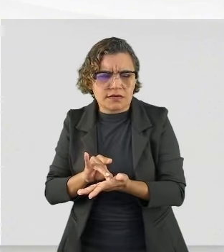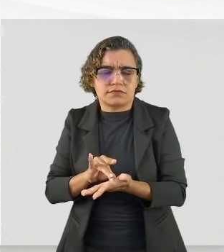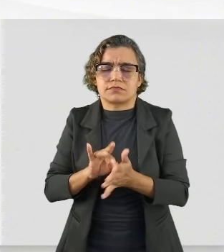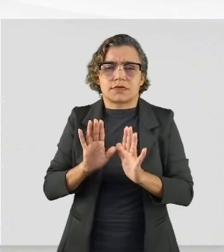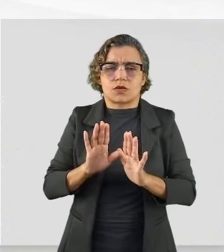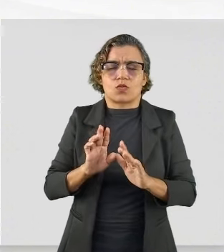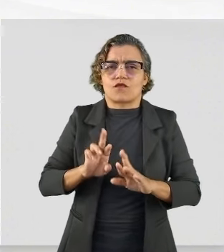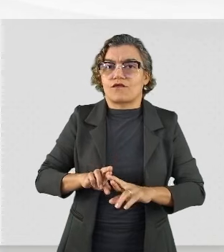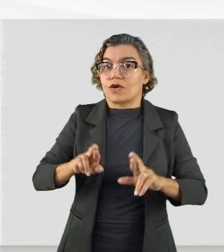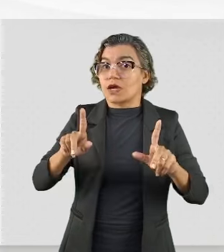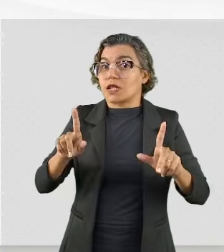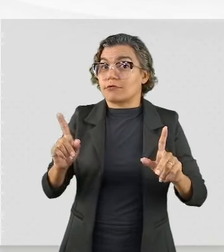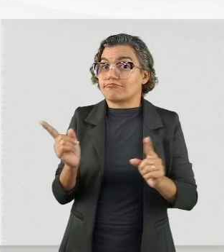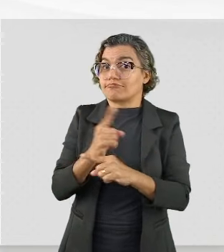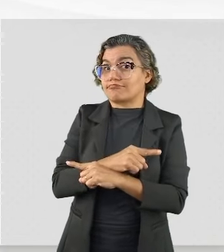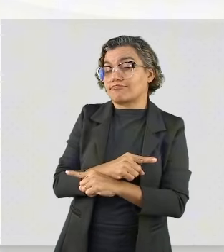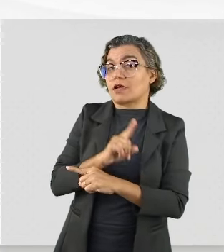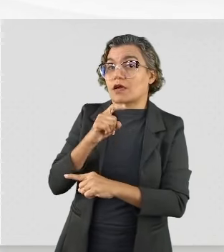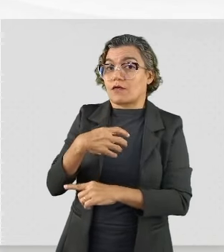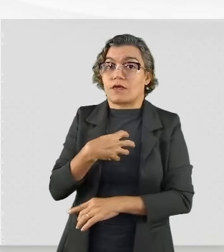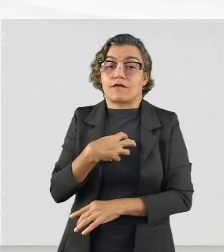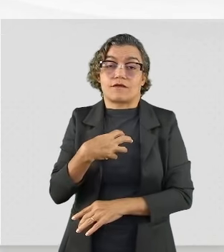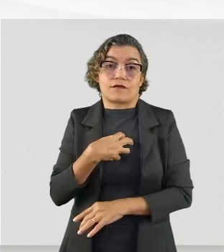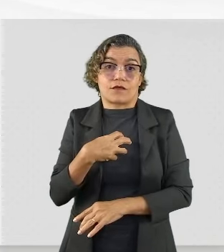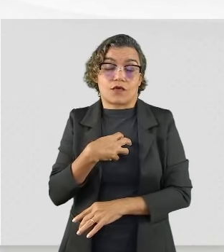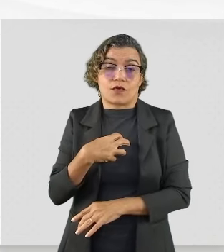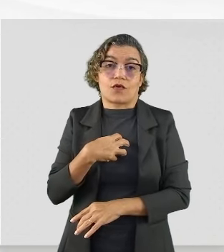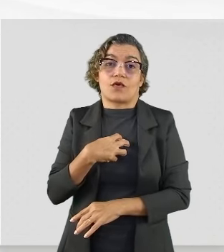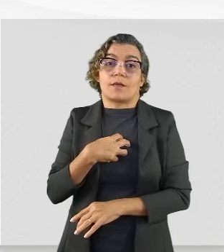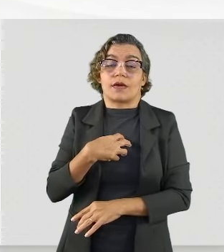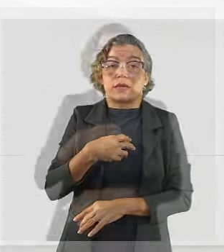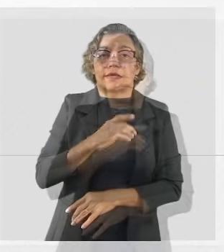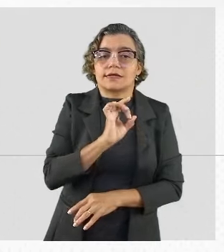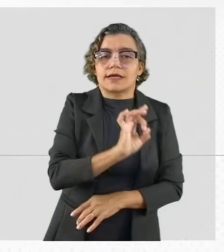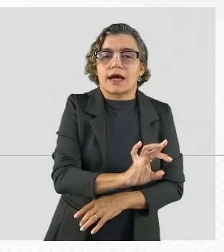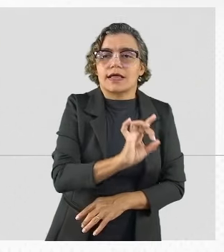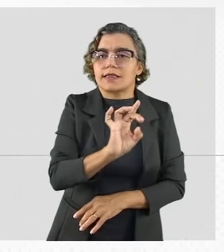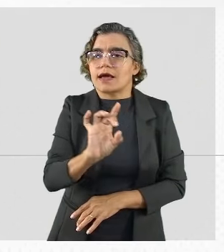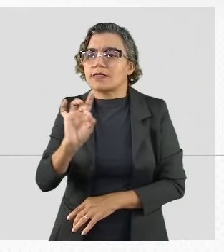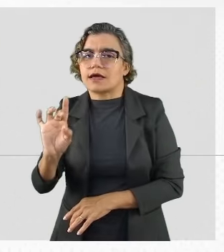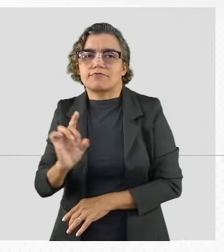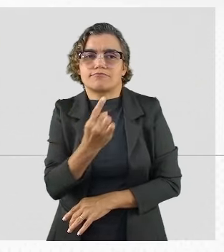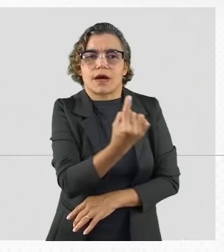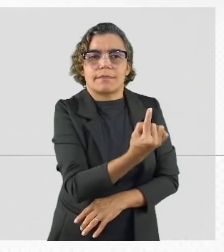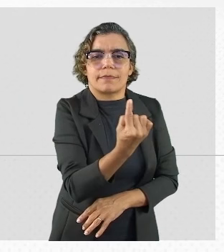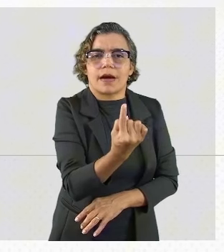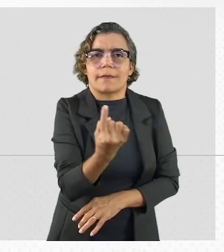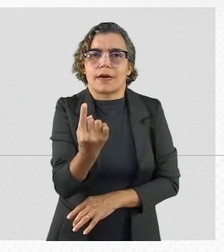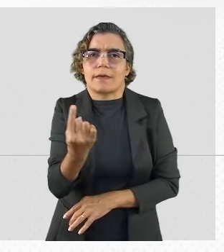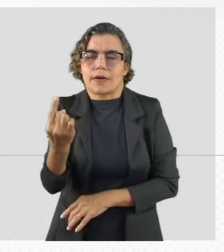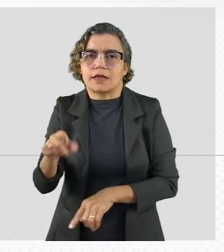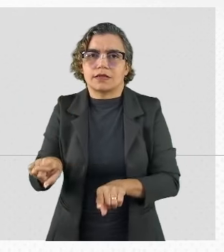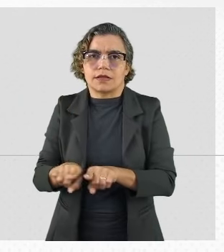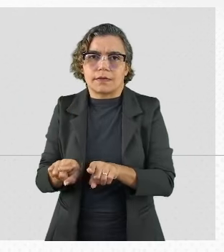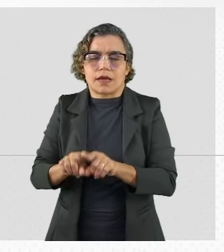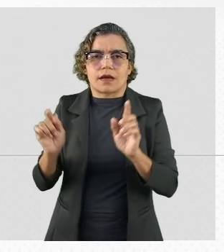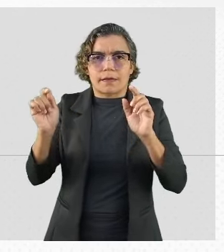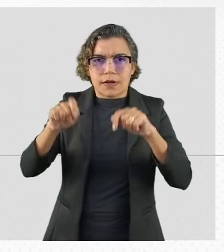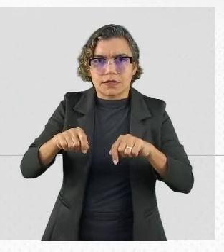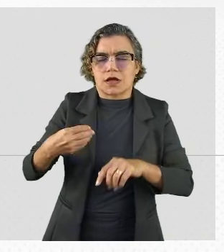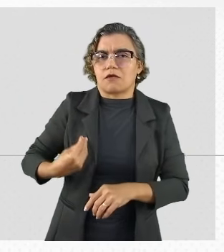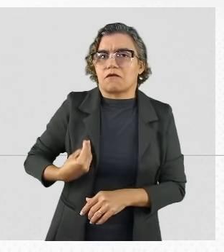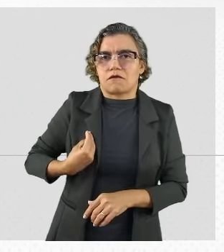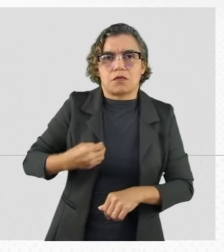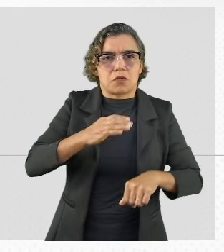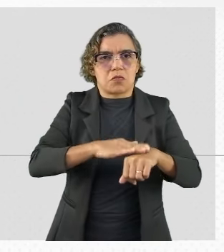Pelo contrário, né? É uma forma de fomentar a individualidade e a capacidade de afirmar a própria vida, independente de